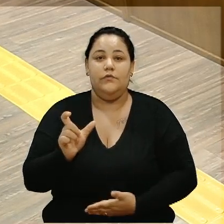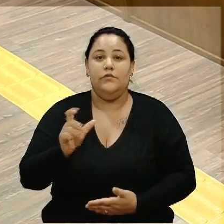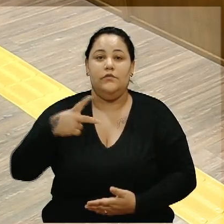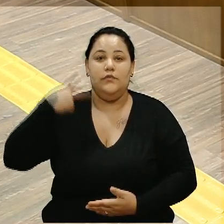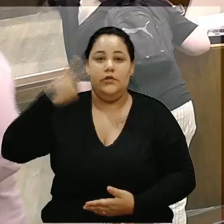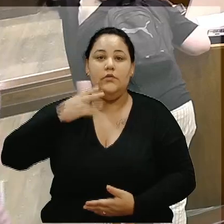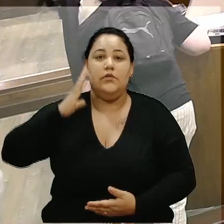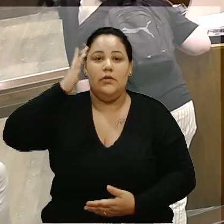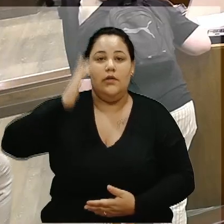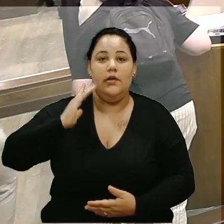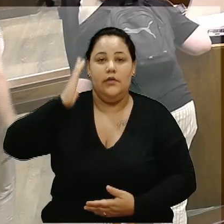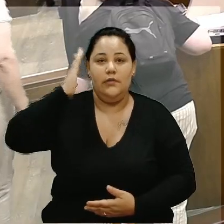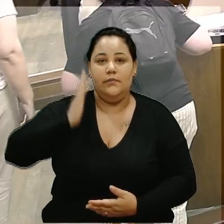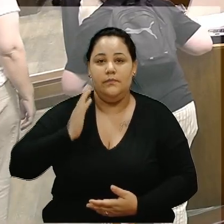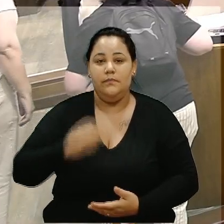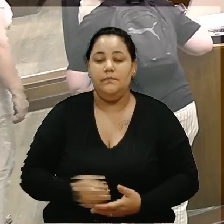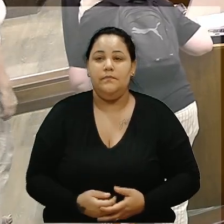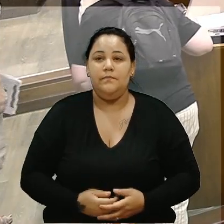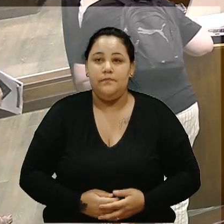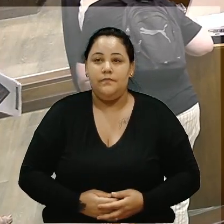Daiane Mello.